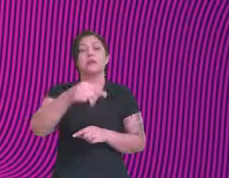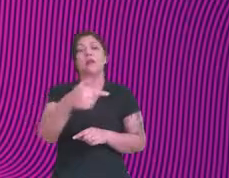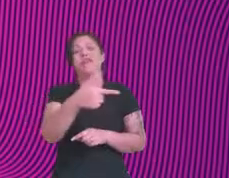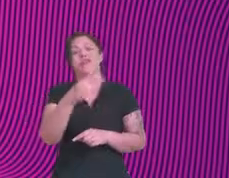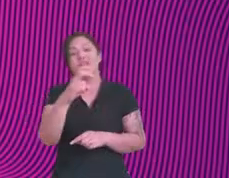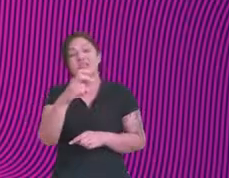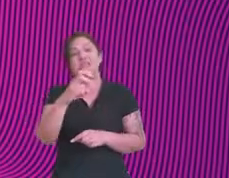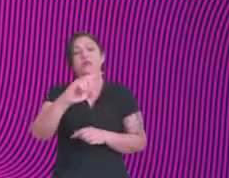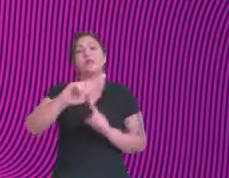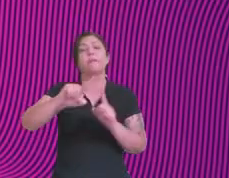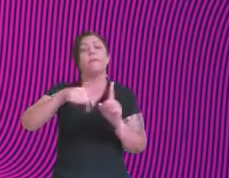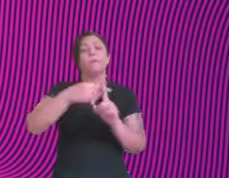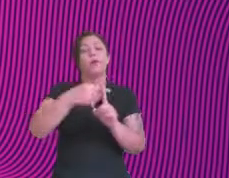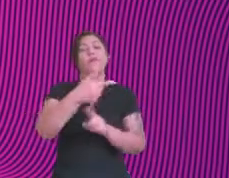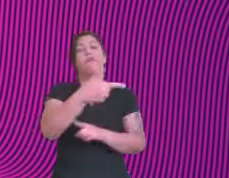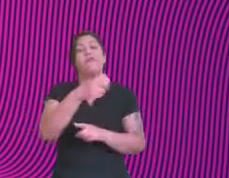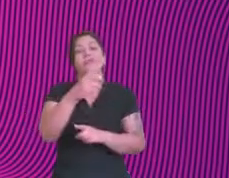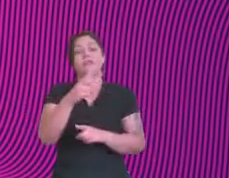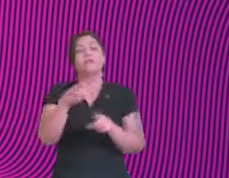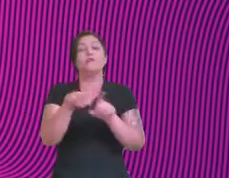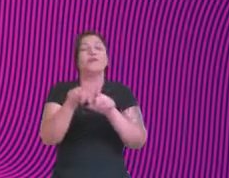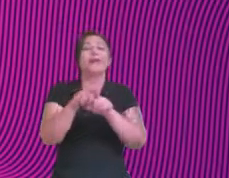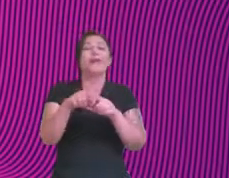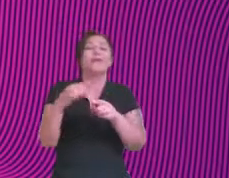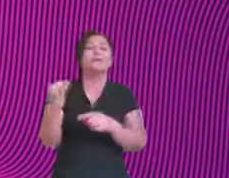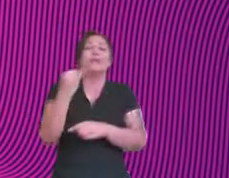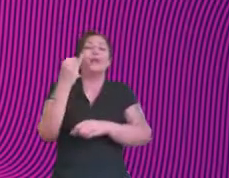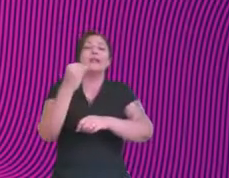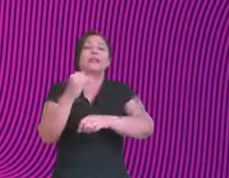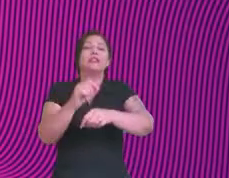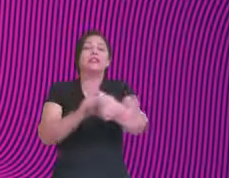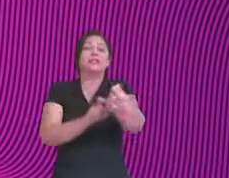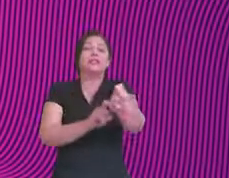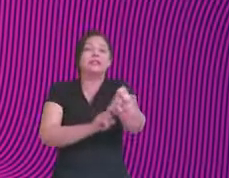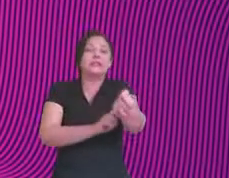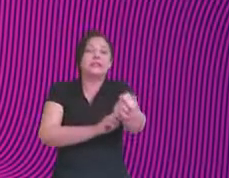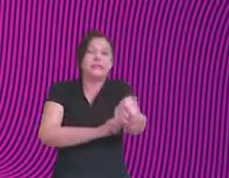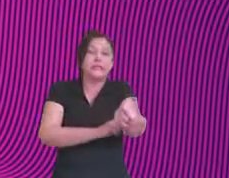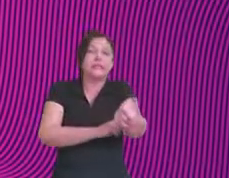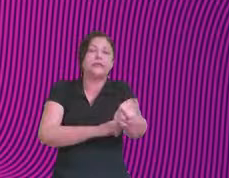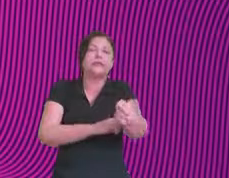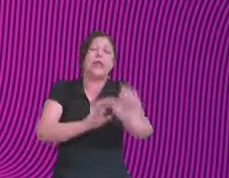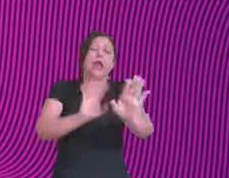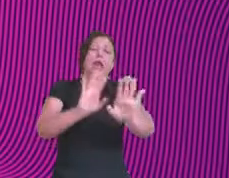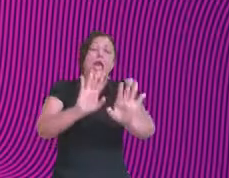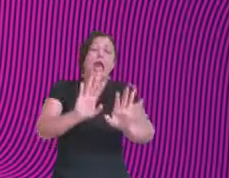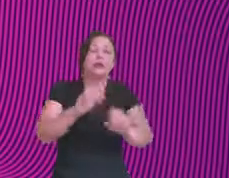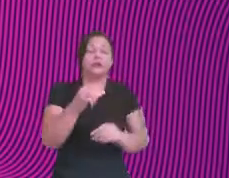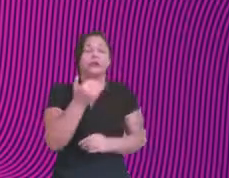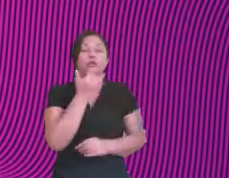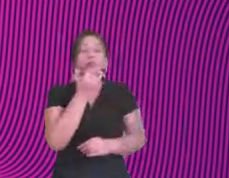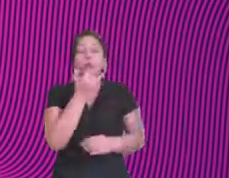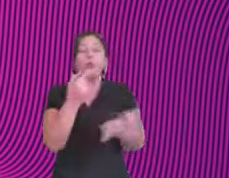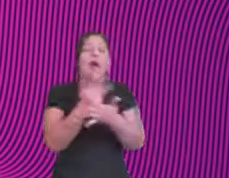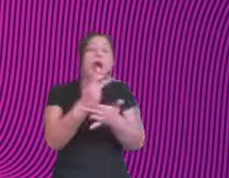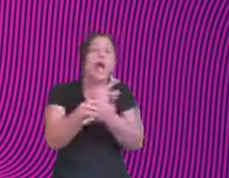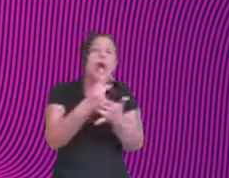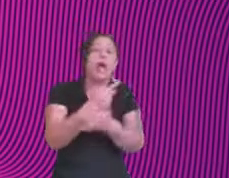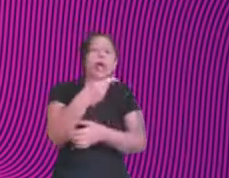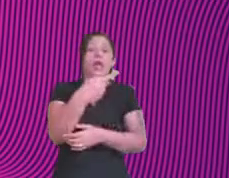para poder manter um nível plasmático, né? Nível plasmático não, nível peritoneal, né? Nível peritoneal, acho que é mais ou menos por